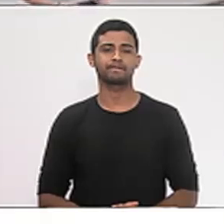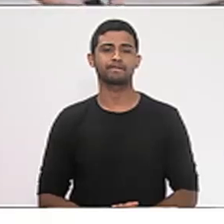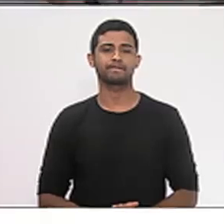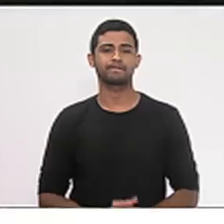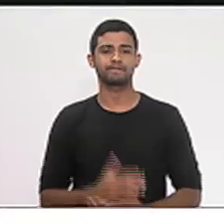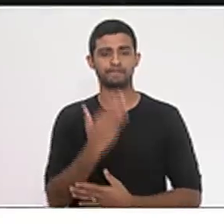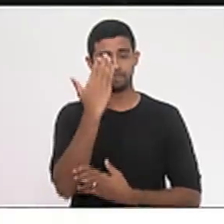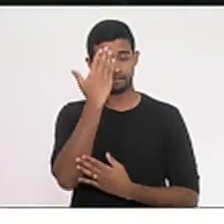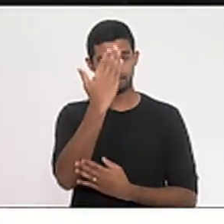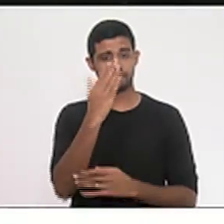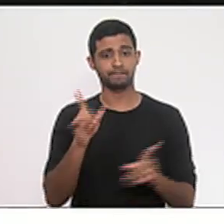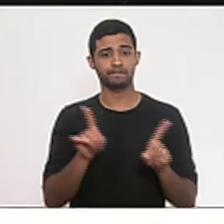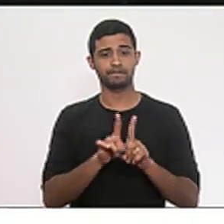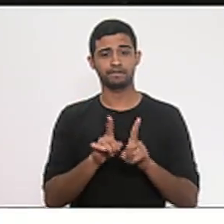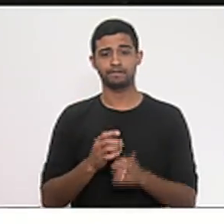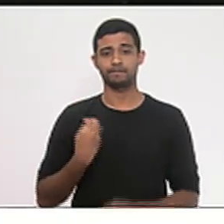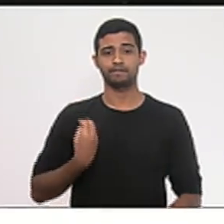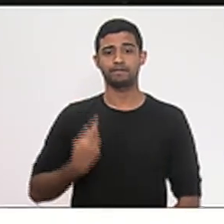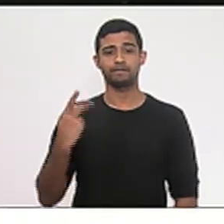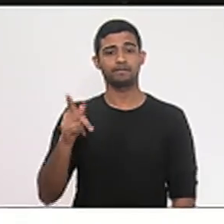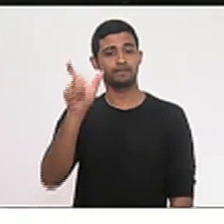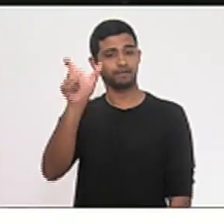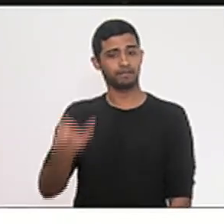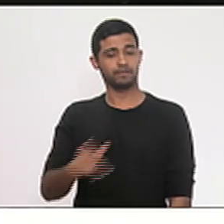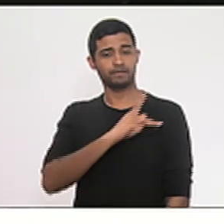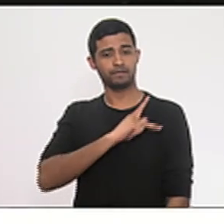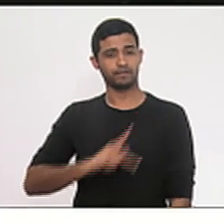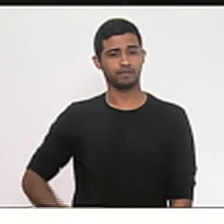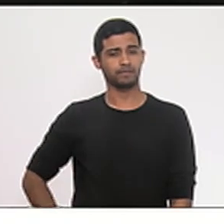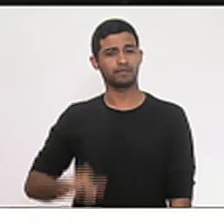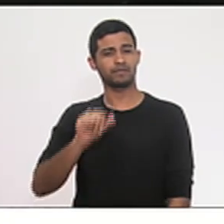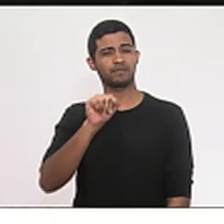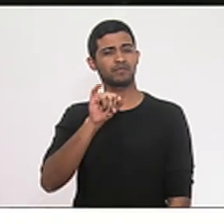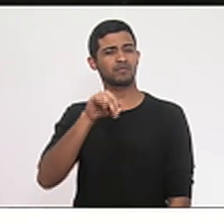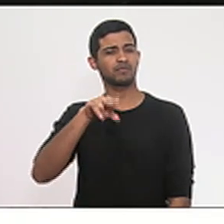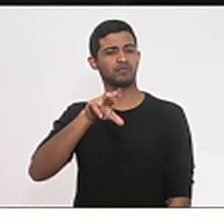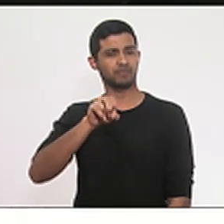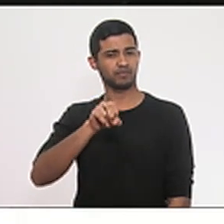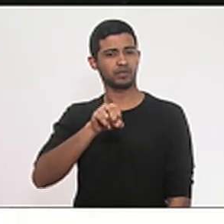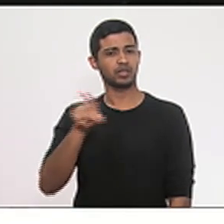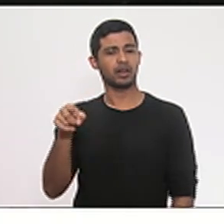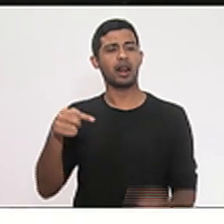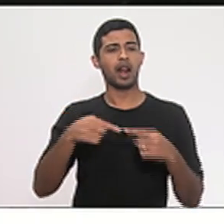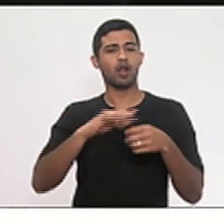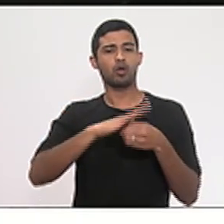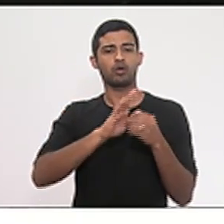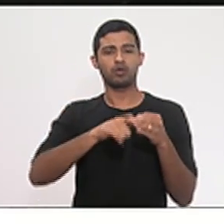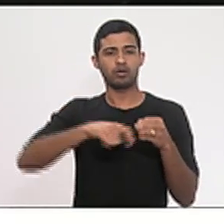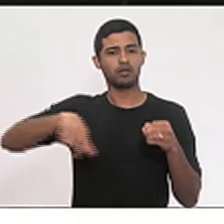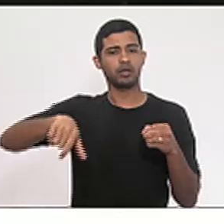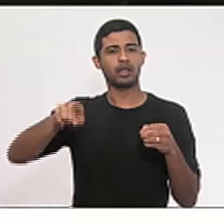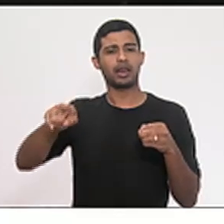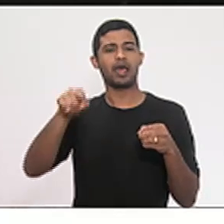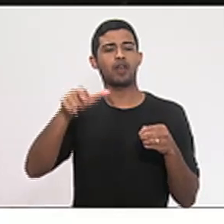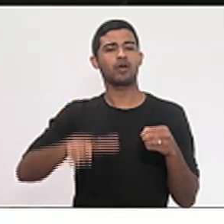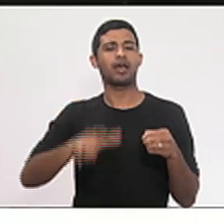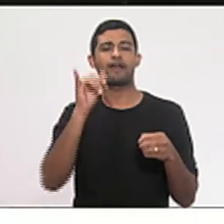Quero agradecer também a presença do presidente do Sino Saneamento do Leste Fluminense, Sérgio